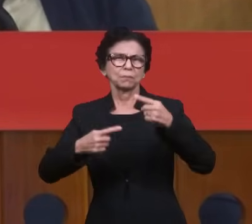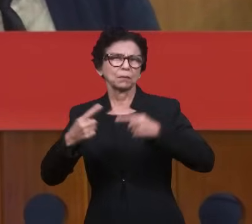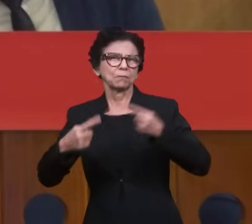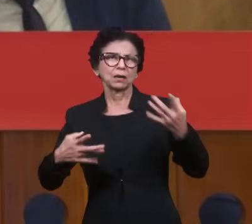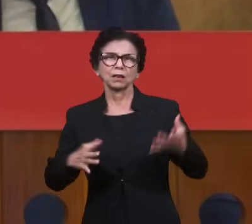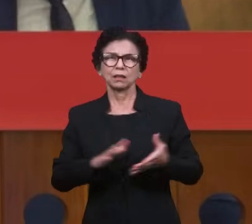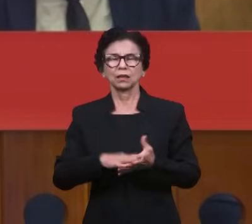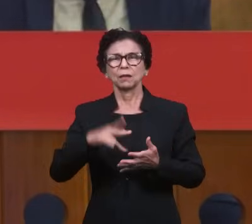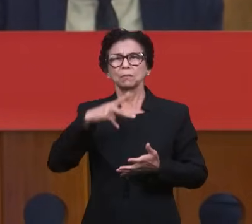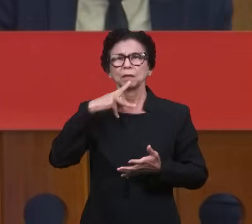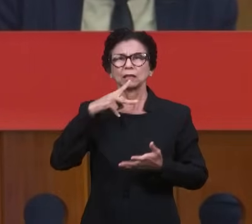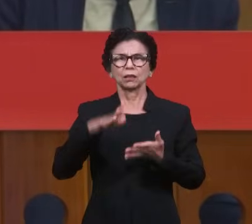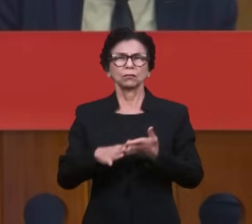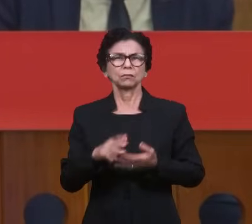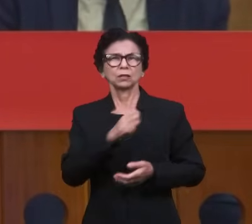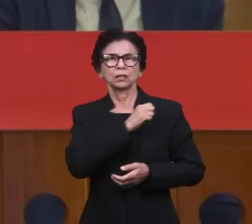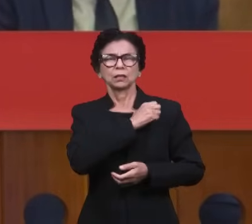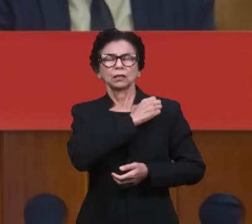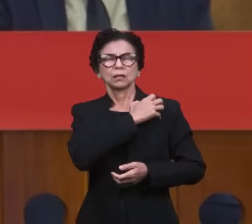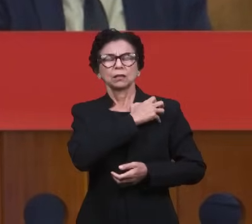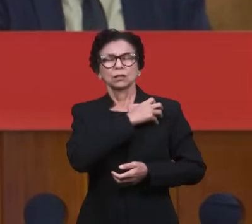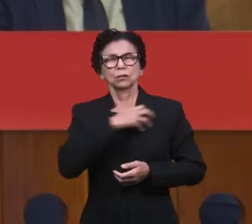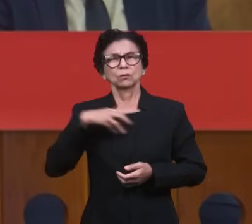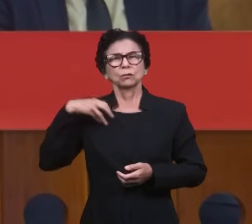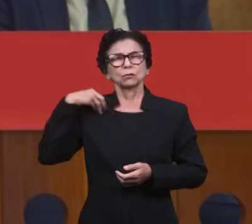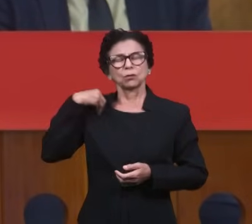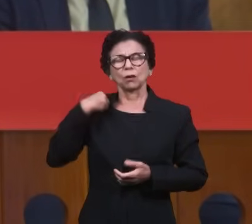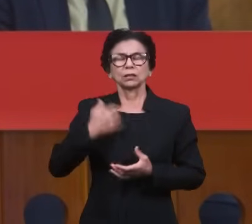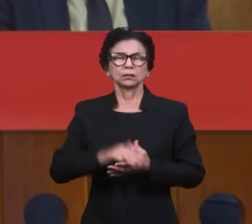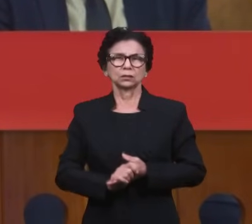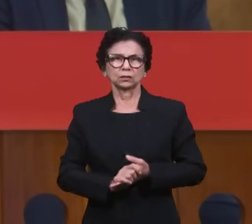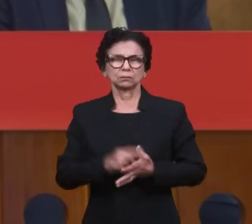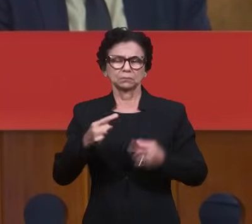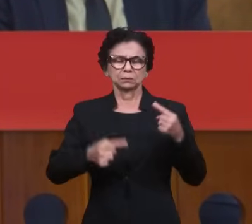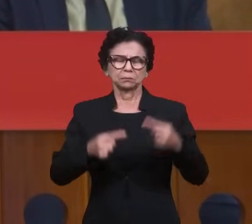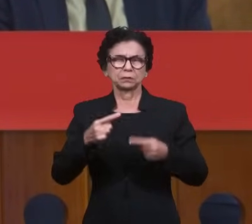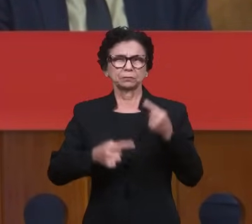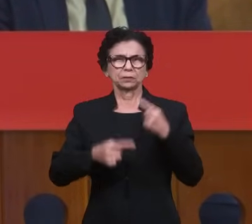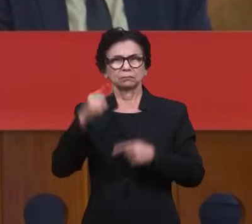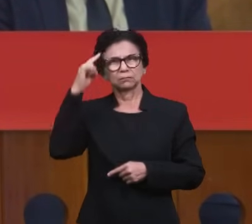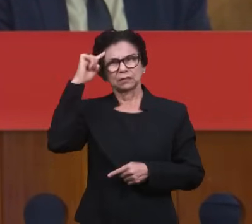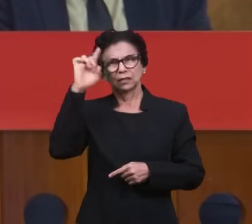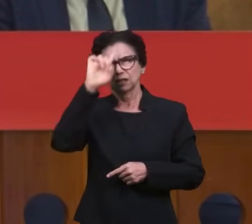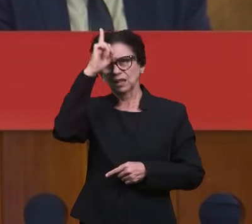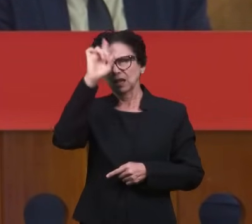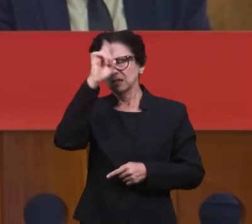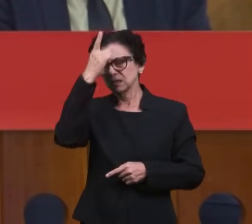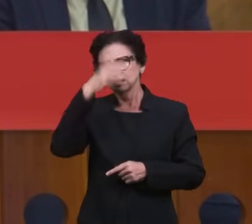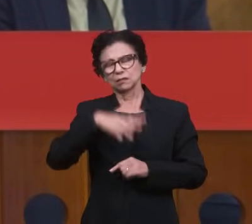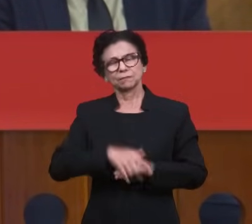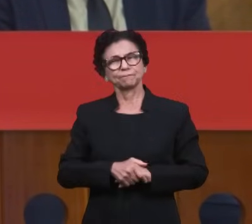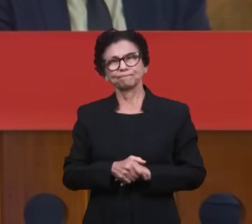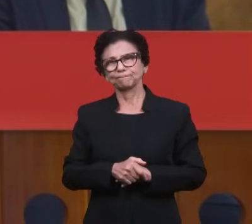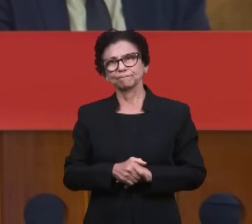entendeu? Então, a filosofia, como ensino, como conhecimento,